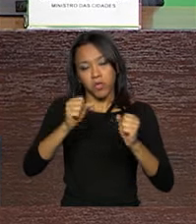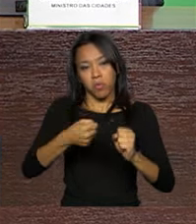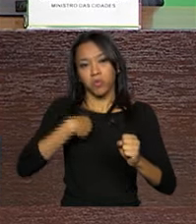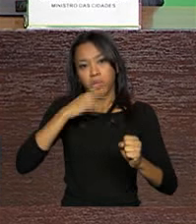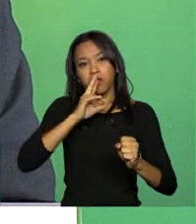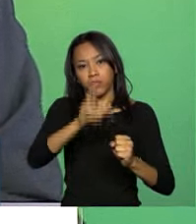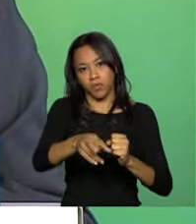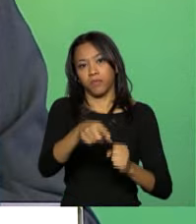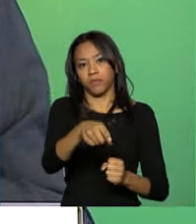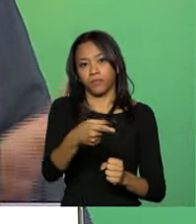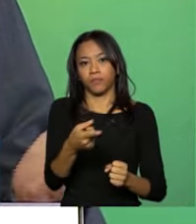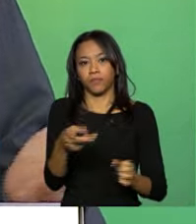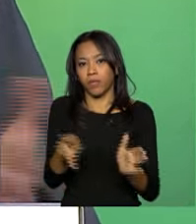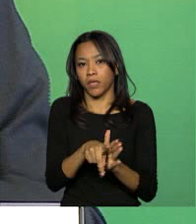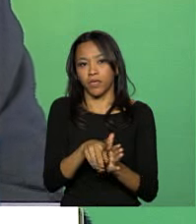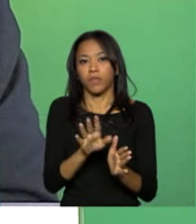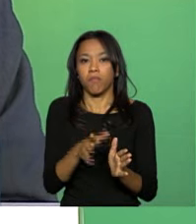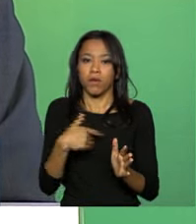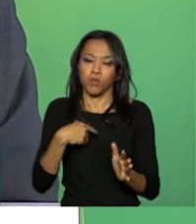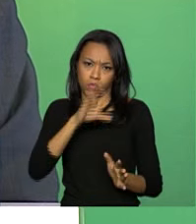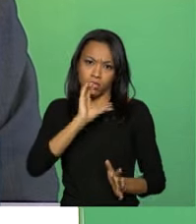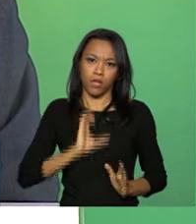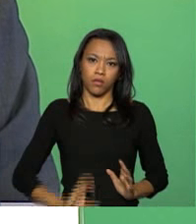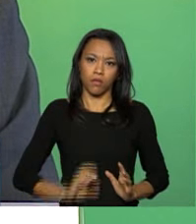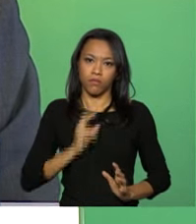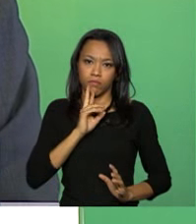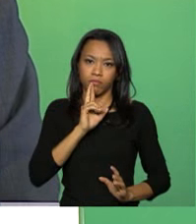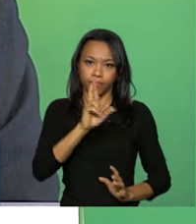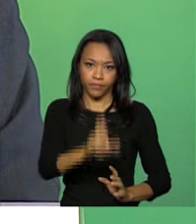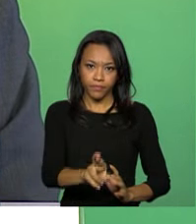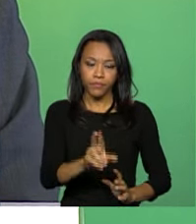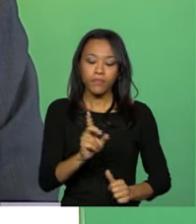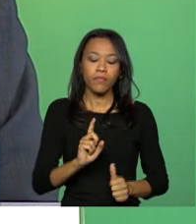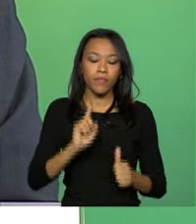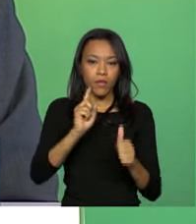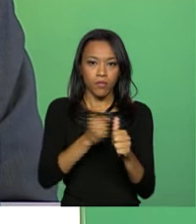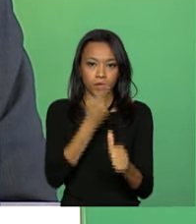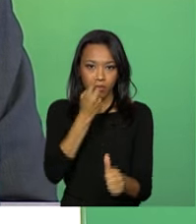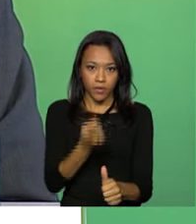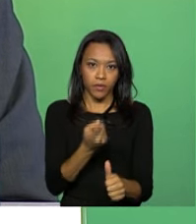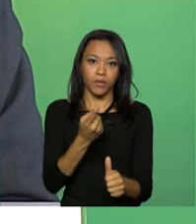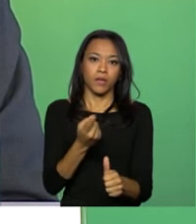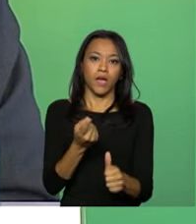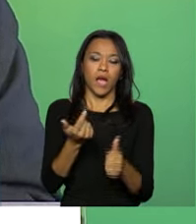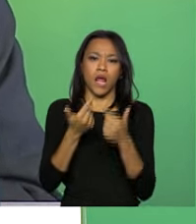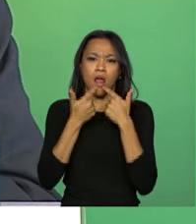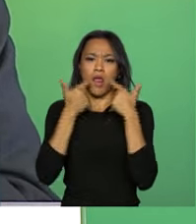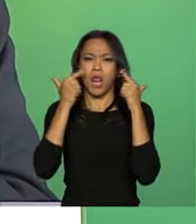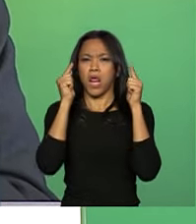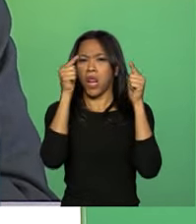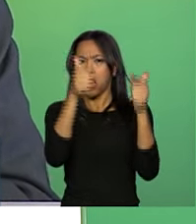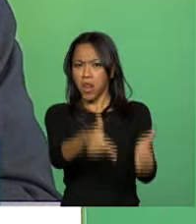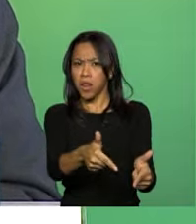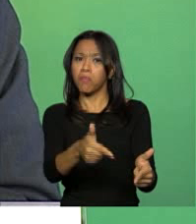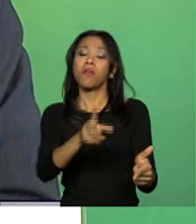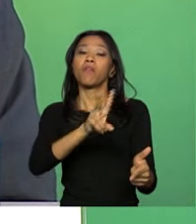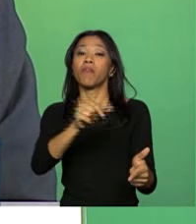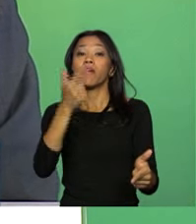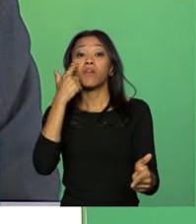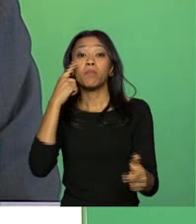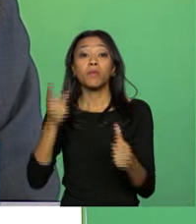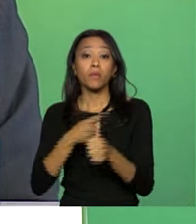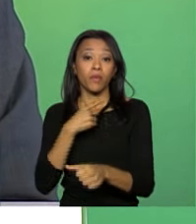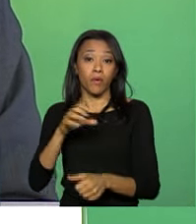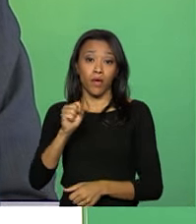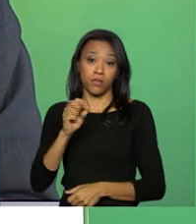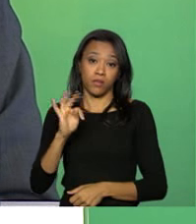lhe dizer que falo como cidadão eh primeiro a denúncia precisará ser acatada pelo Supremo